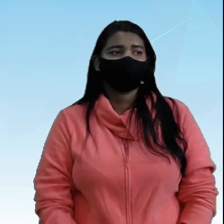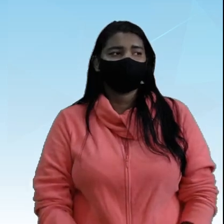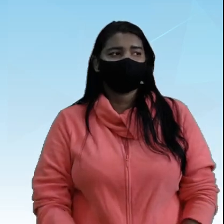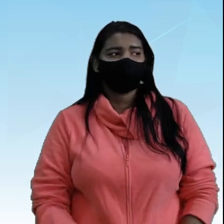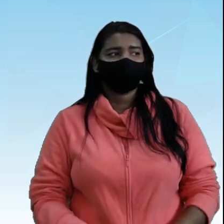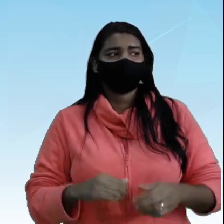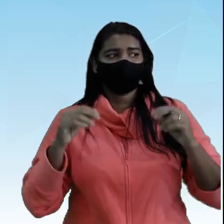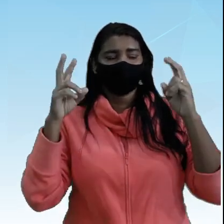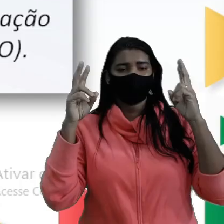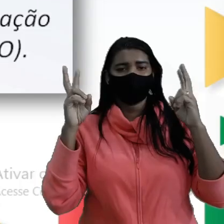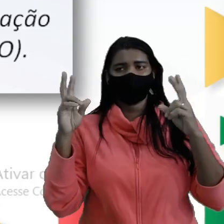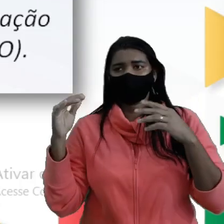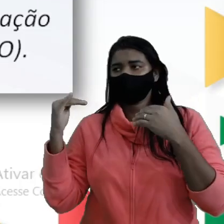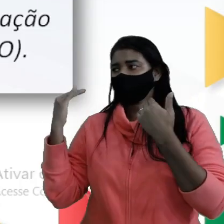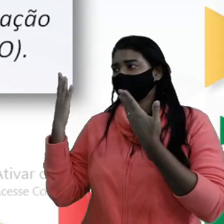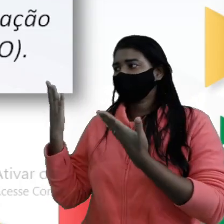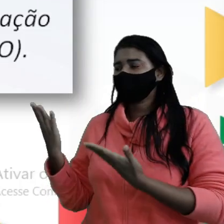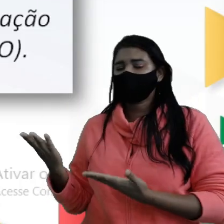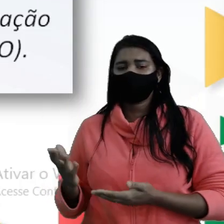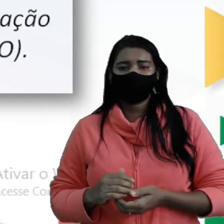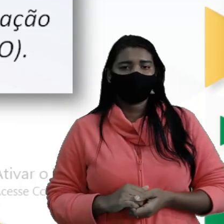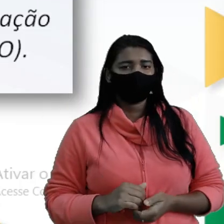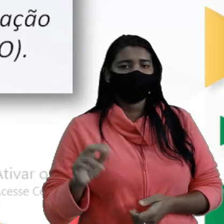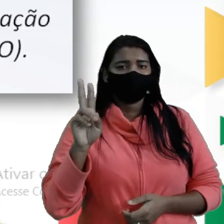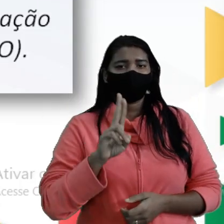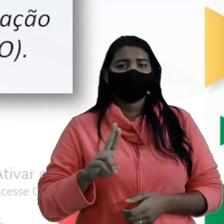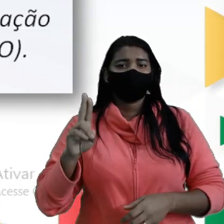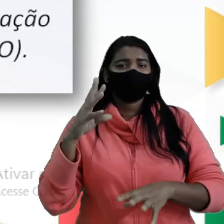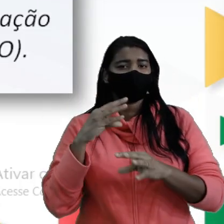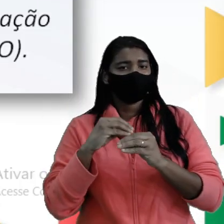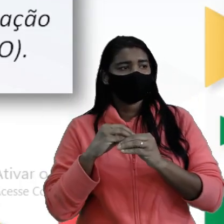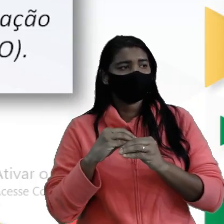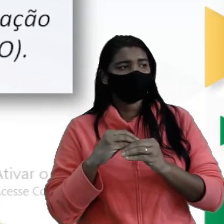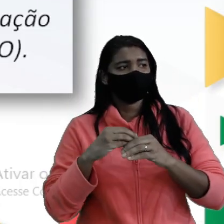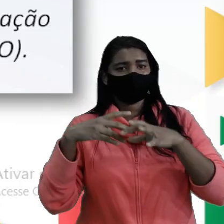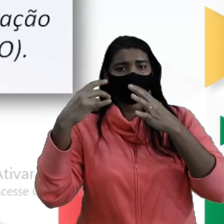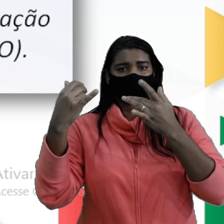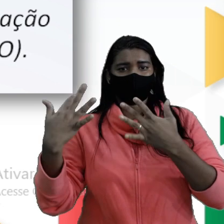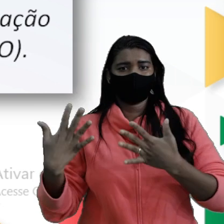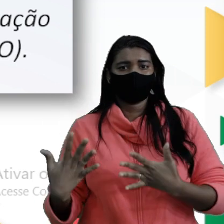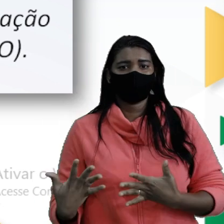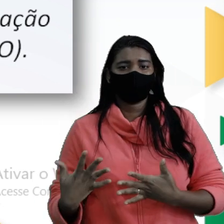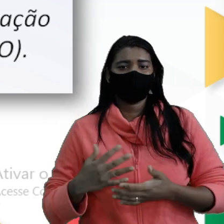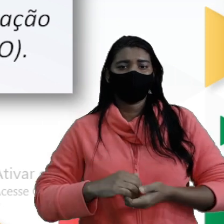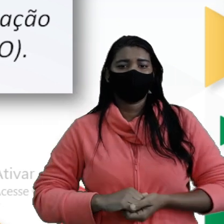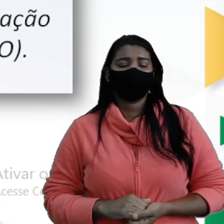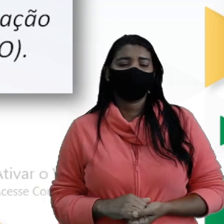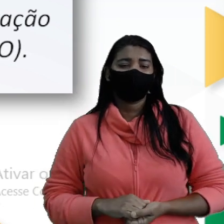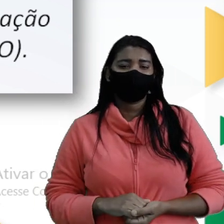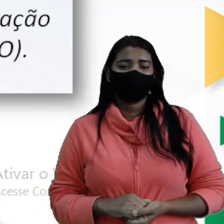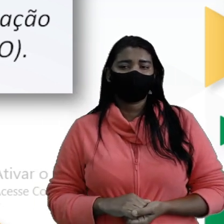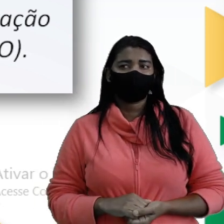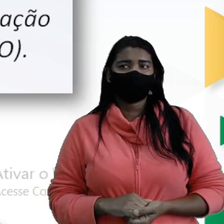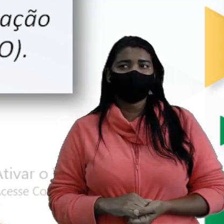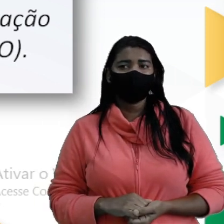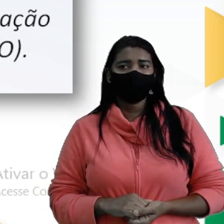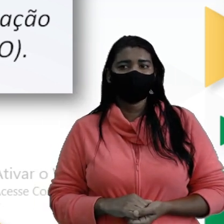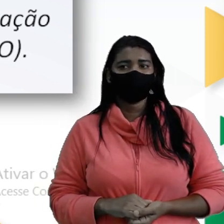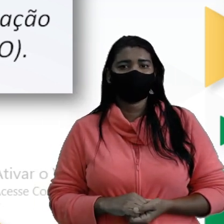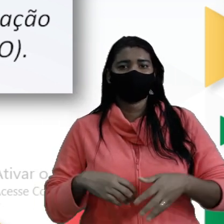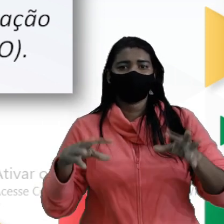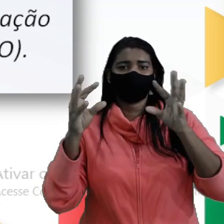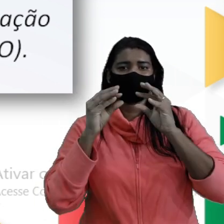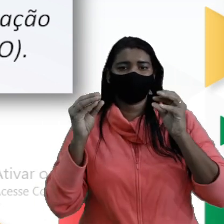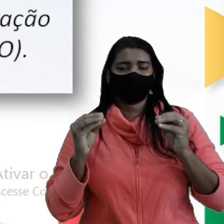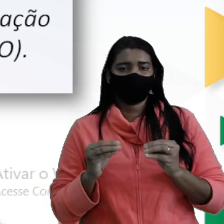O parênteses, quando é que nós utilizamos o parênteses? Para dar uma explicação, certo? Uma explicação, uma